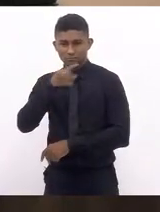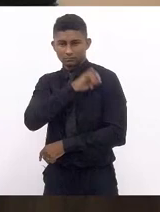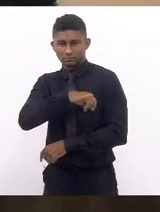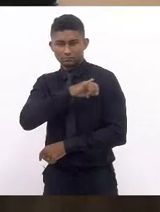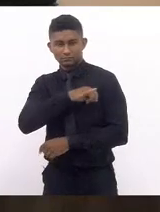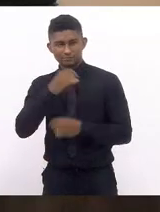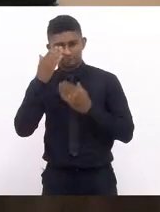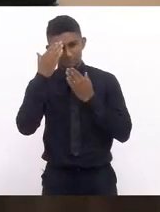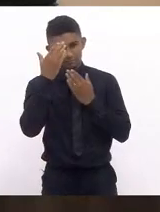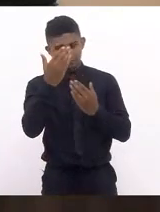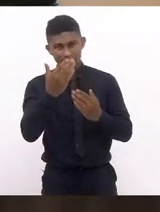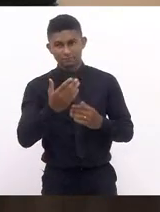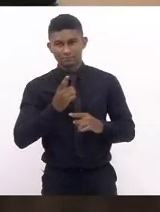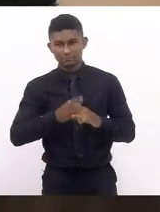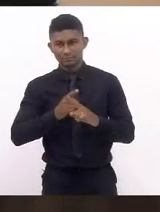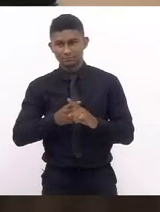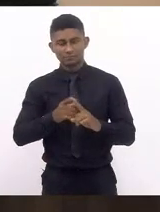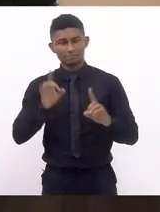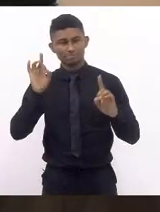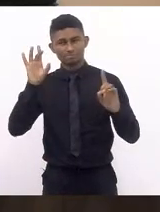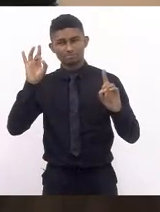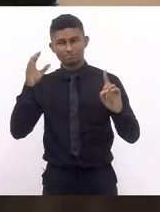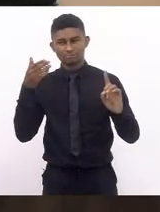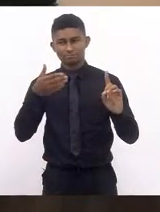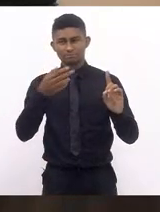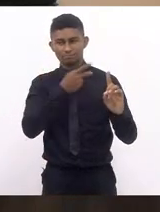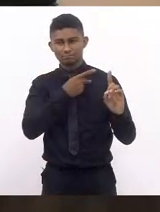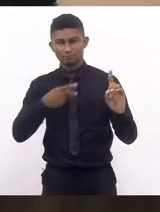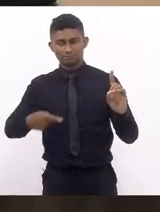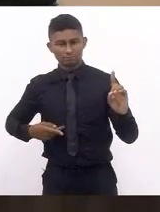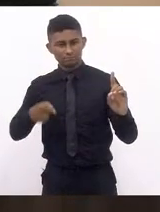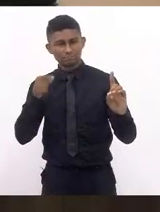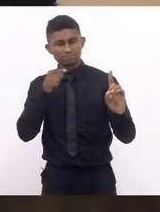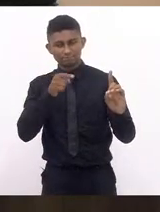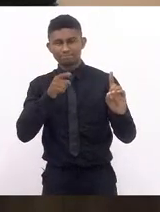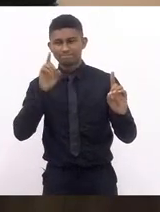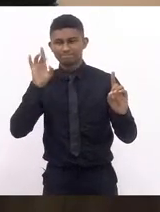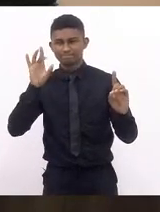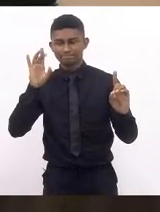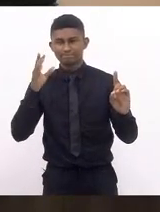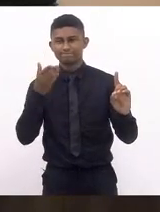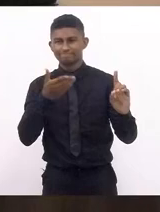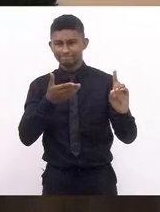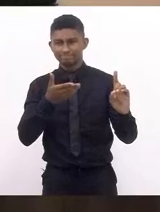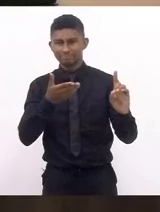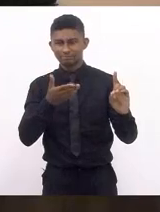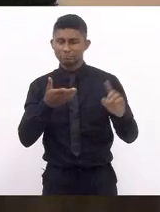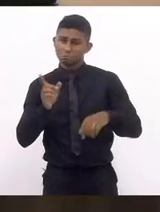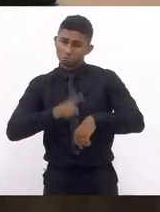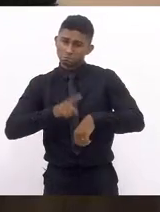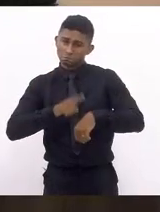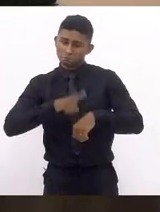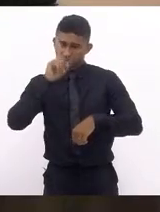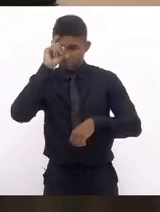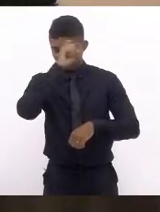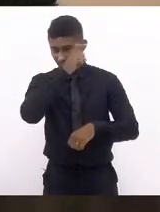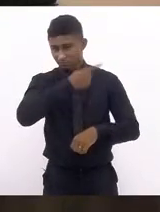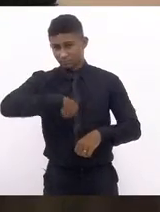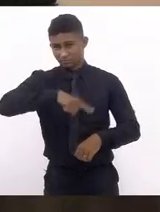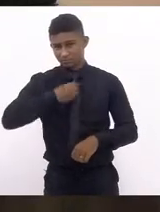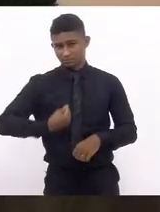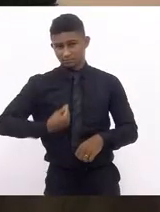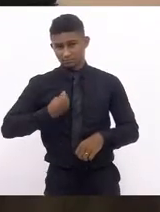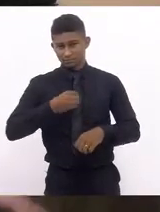Rio de Janeiro por nós temos tido o privilégio de ter um presidente tão especial nesse momento tão dramático nós estamos vivendo e